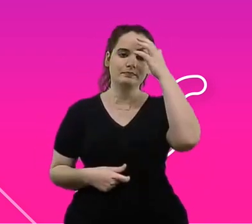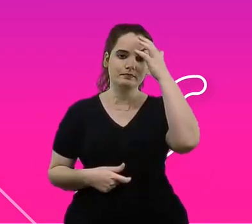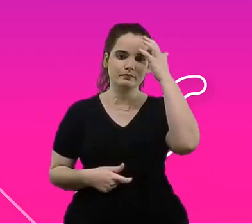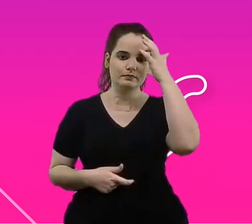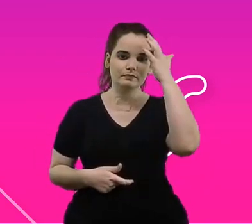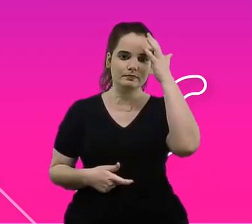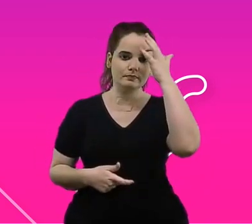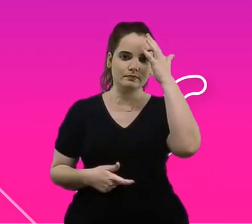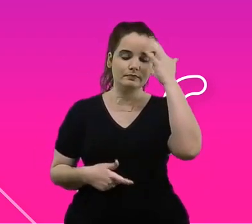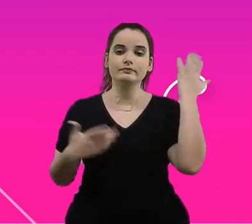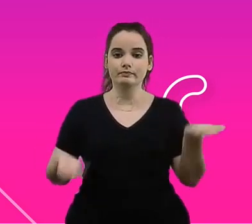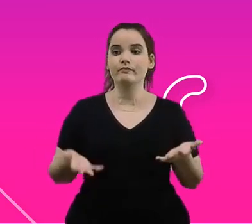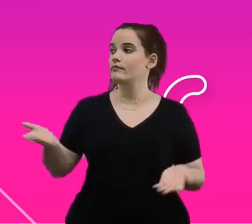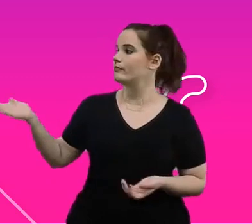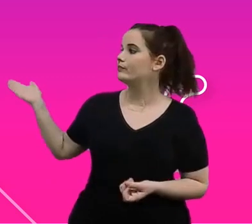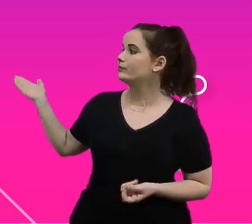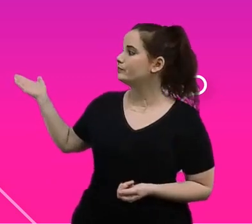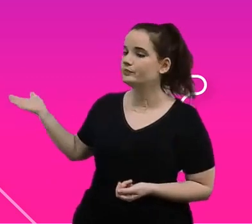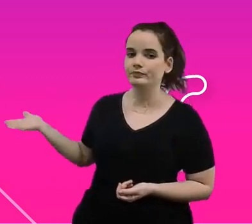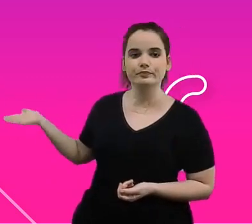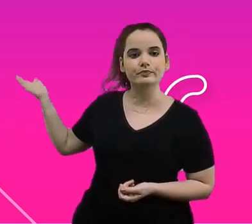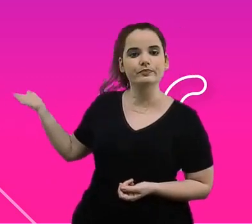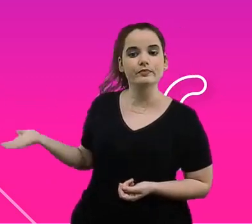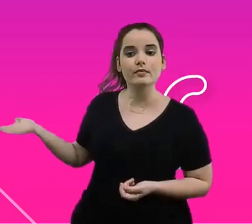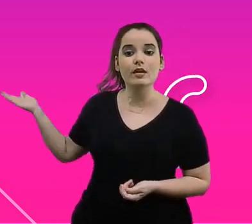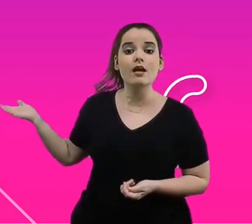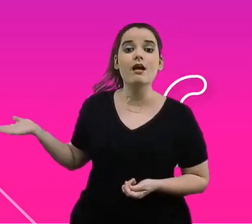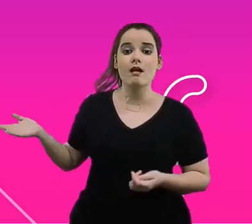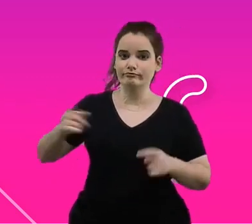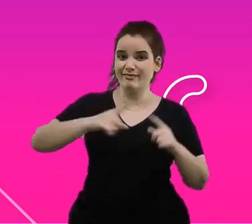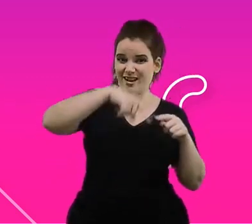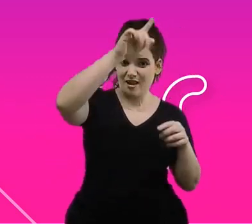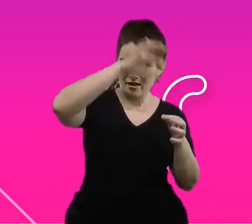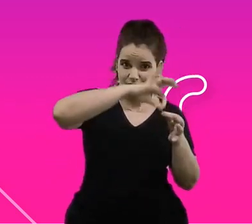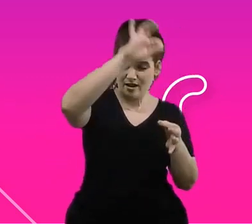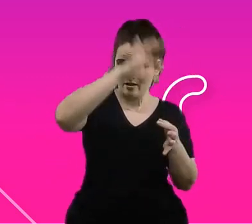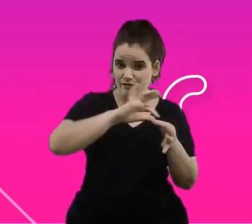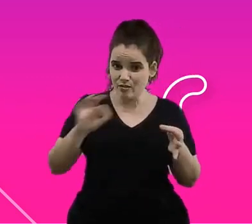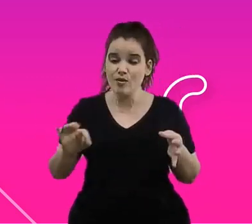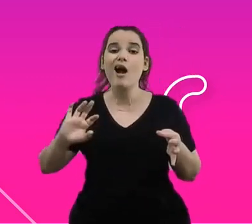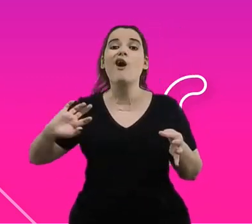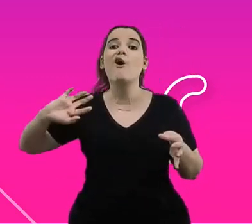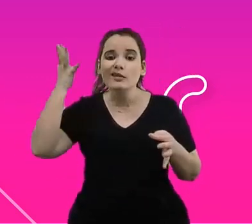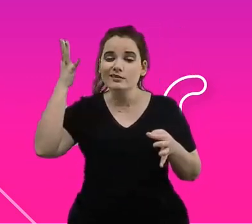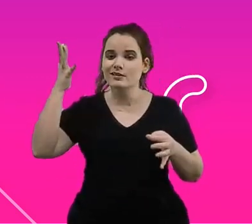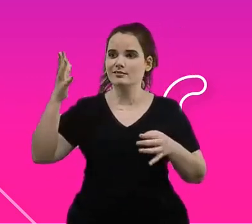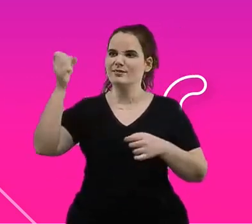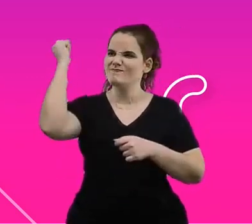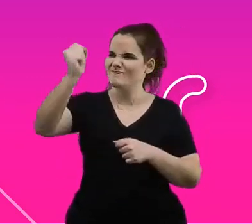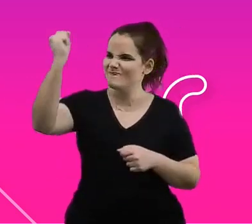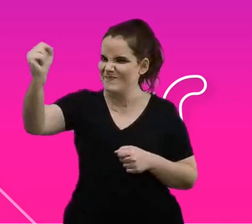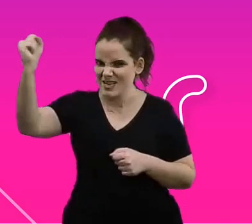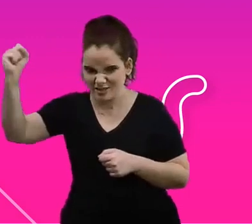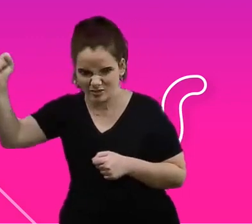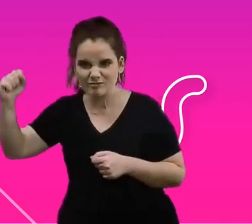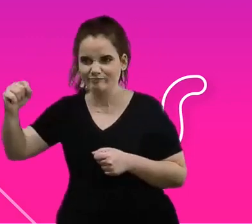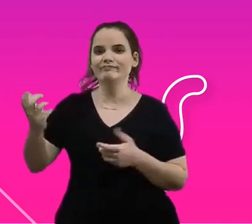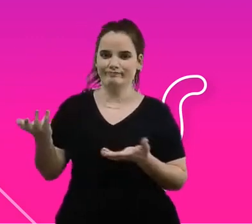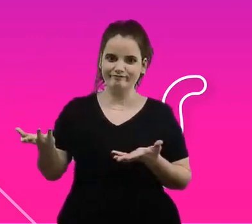Cara, consumo de informação como legado para tomada de decisão, vocês estão certíssimos. Eu achei assim o